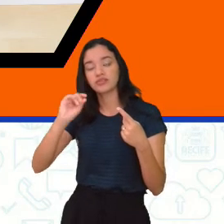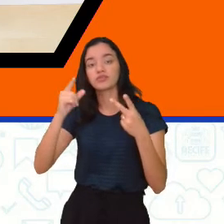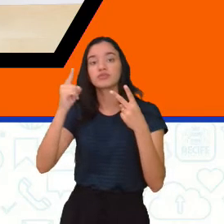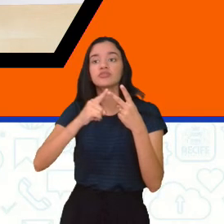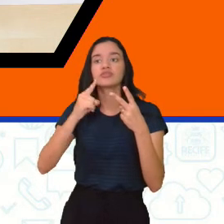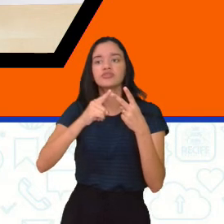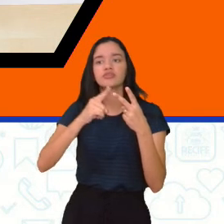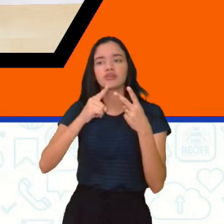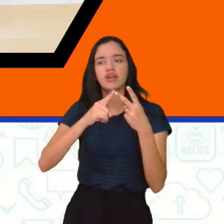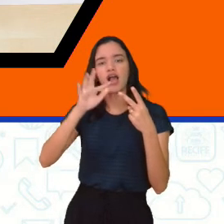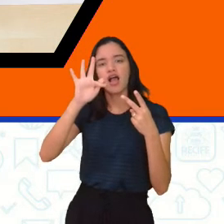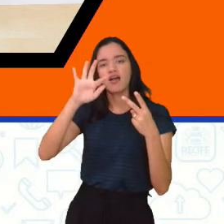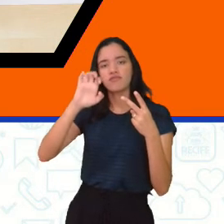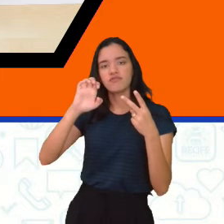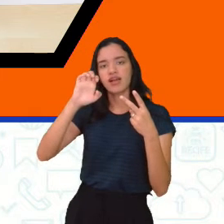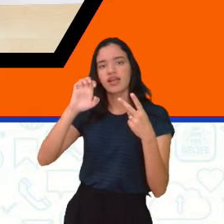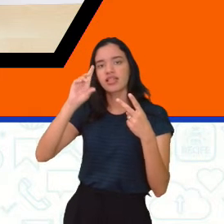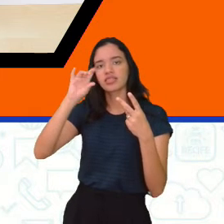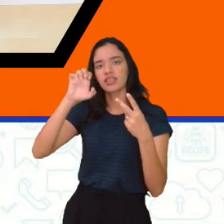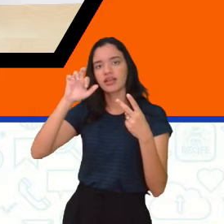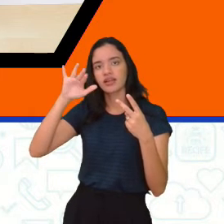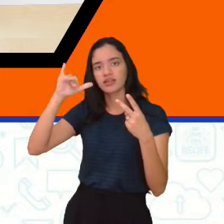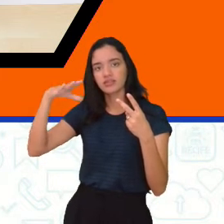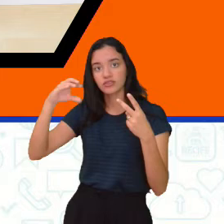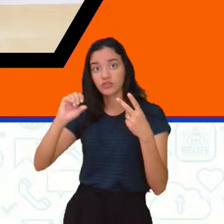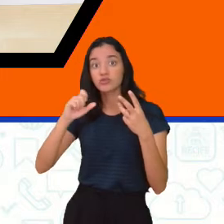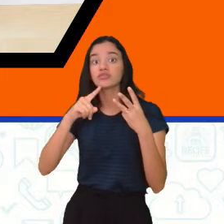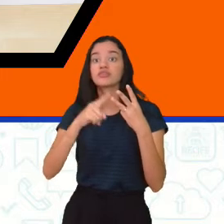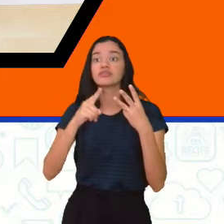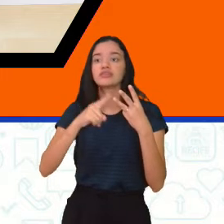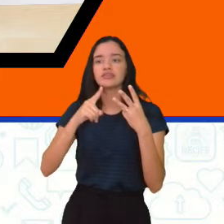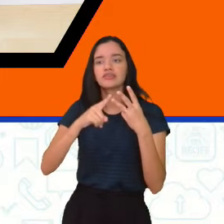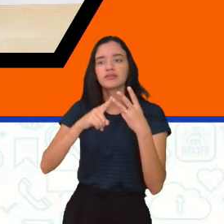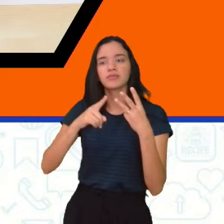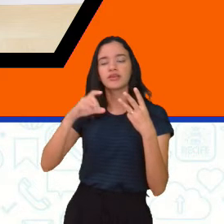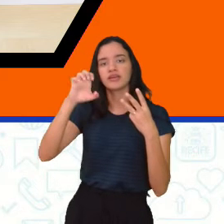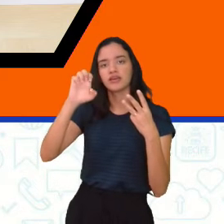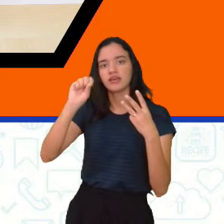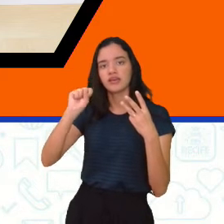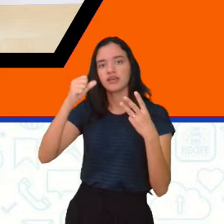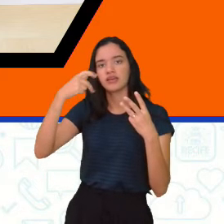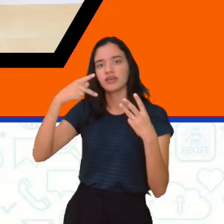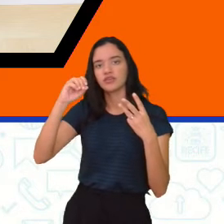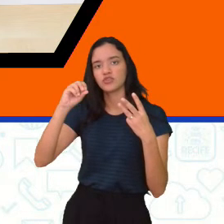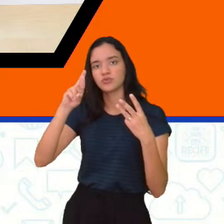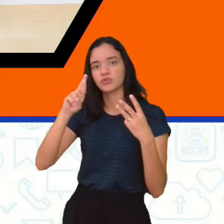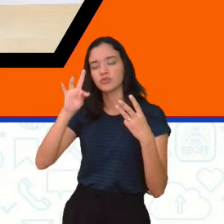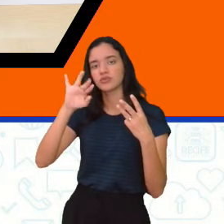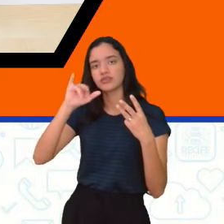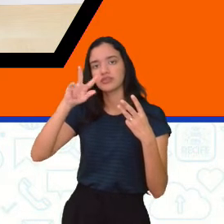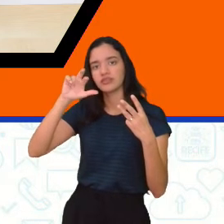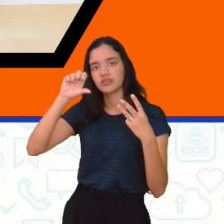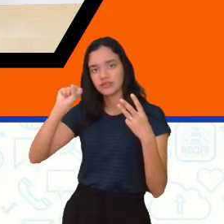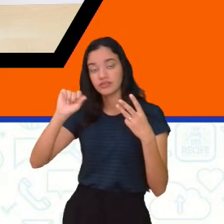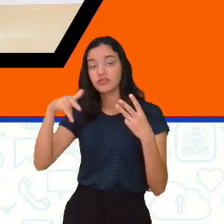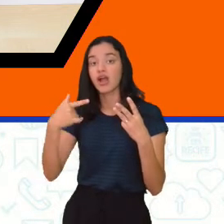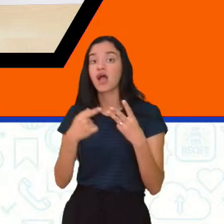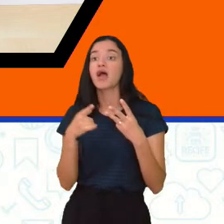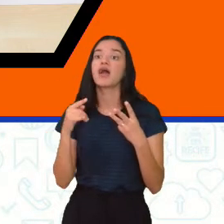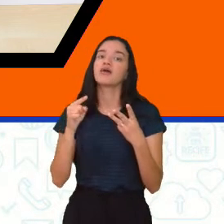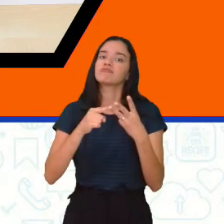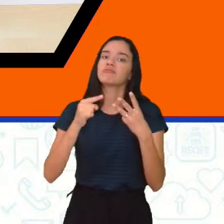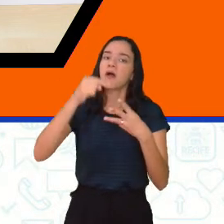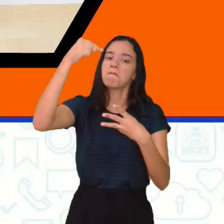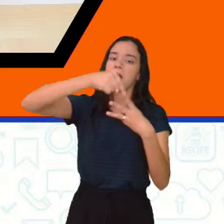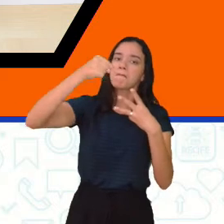associações esportivas, né? Tá aí na tela para vocês. que inclusive eu botei aí